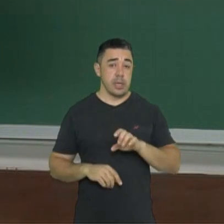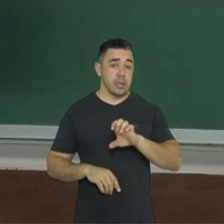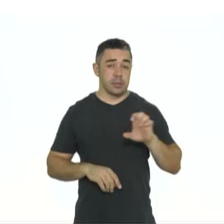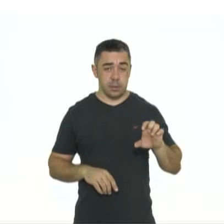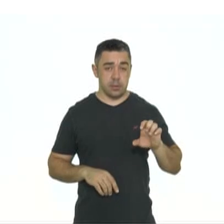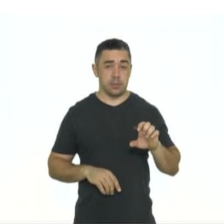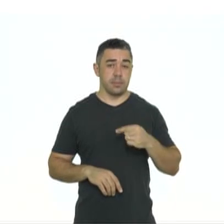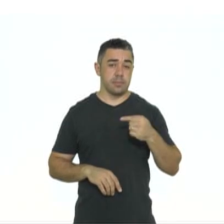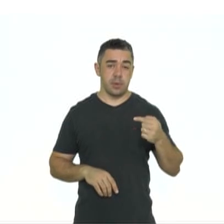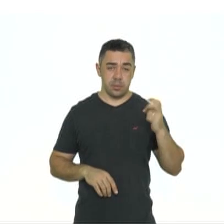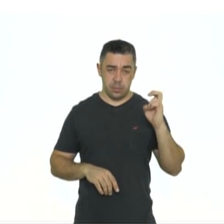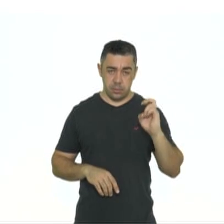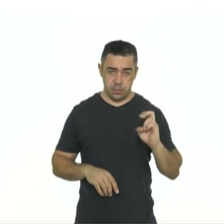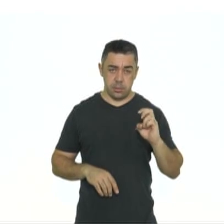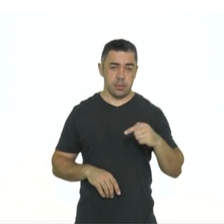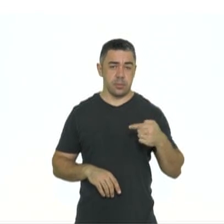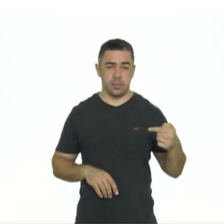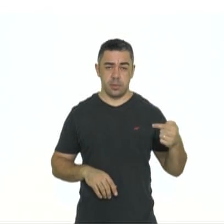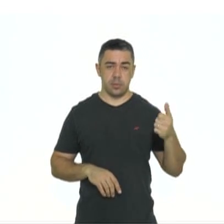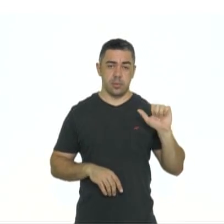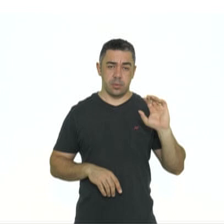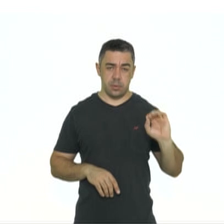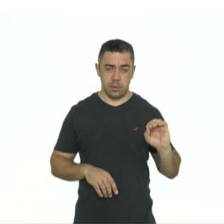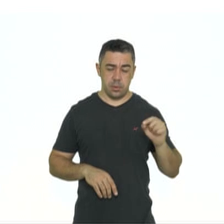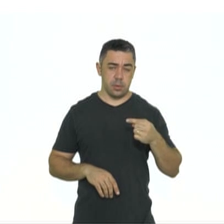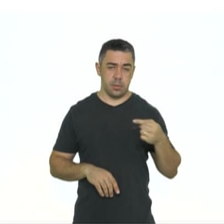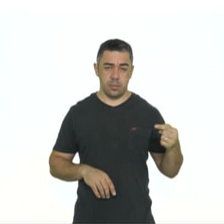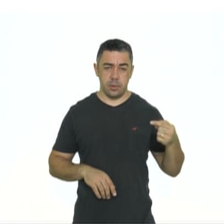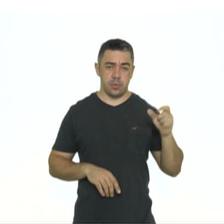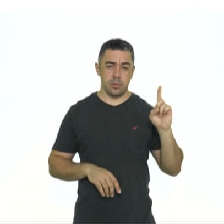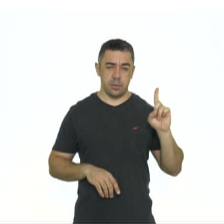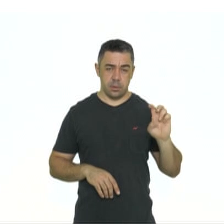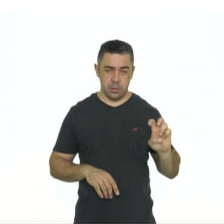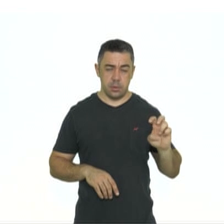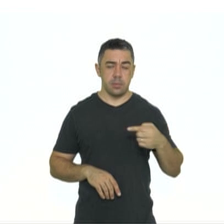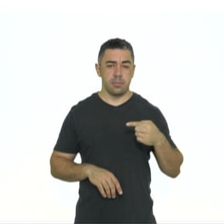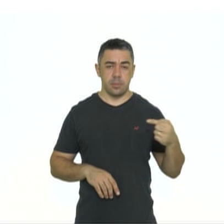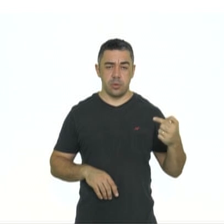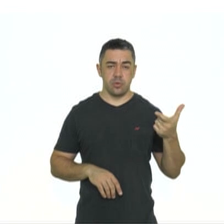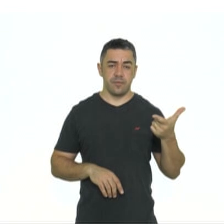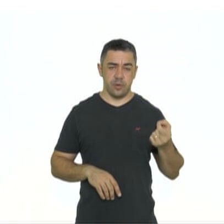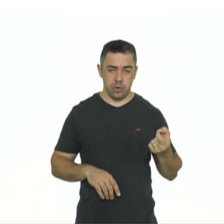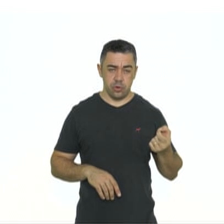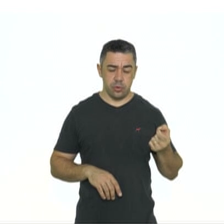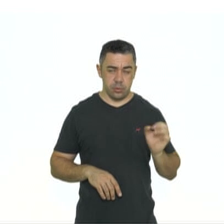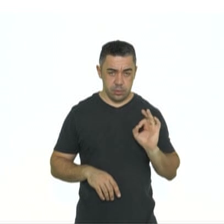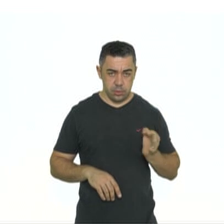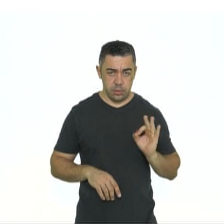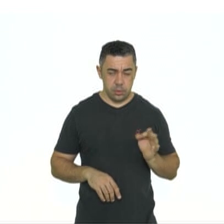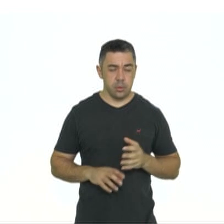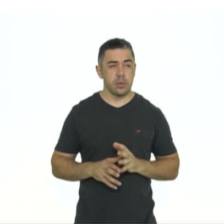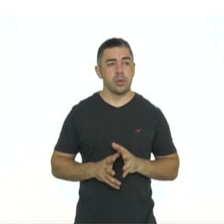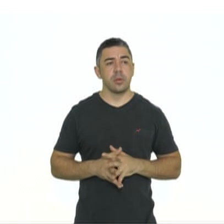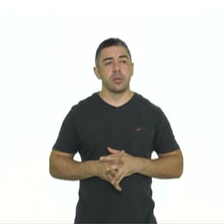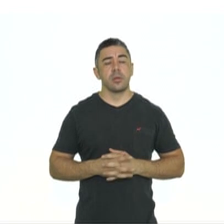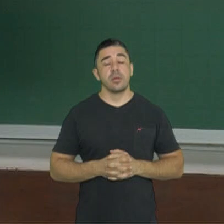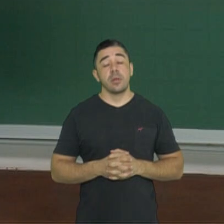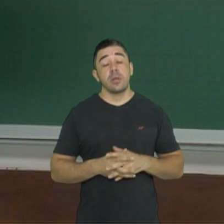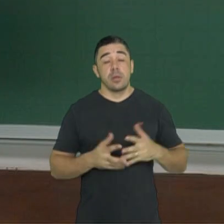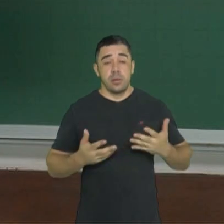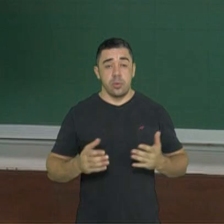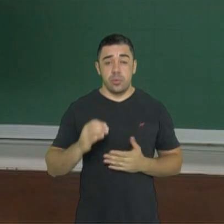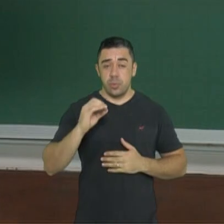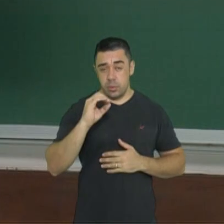esquerda do zero lembra números negativos - 5 - 10 - 15 - 20 então ó